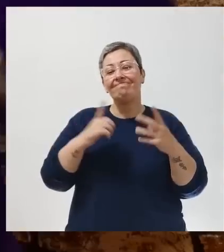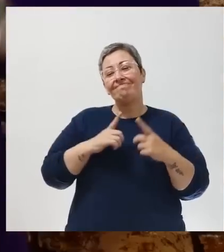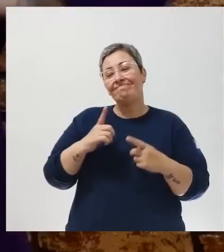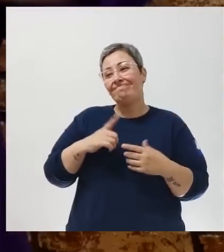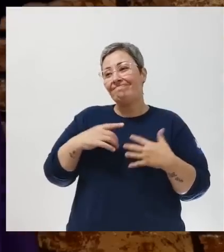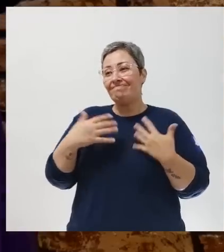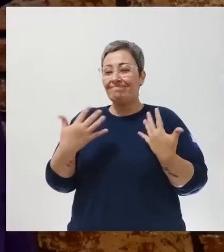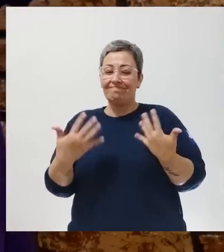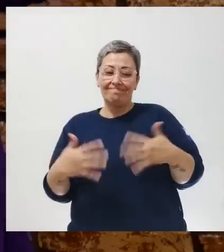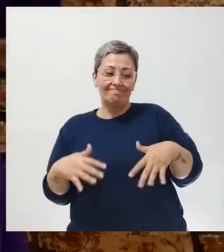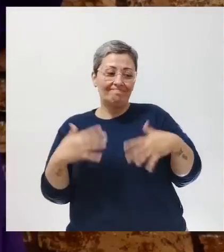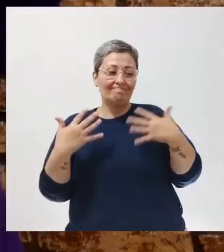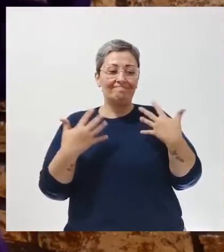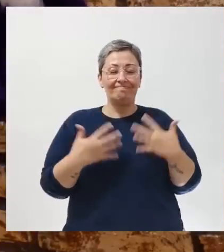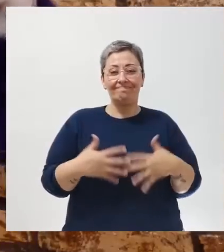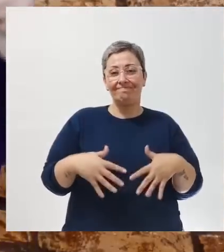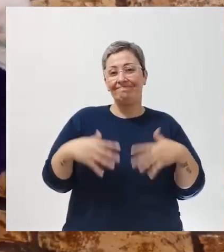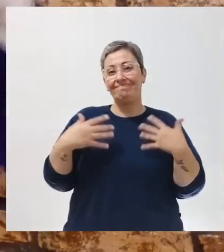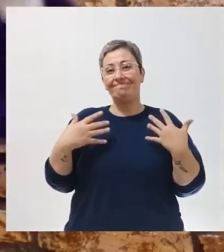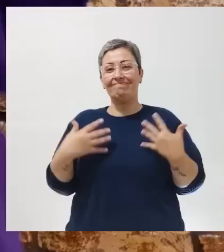ainda estou